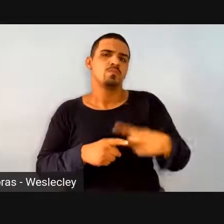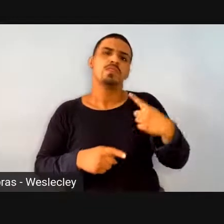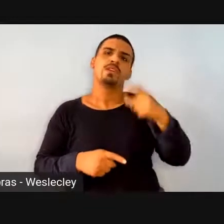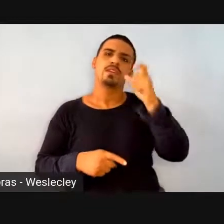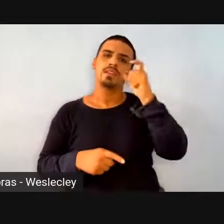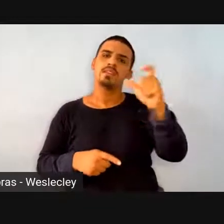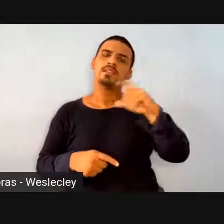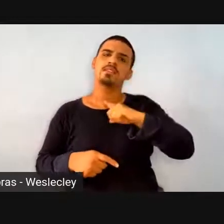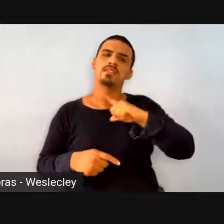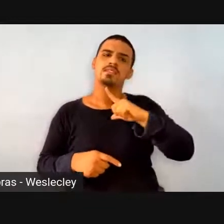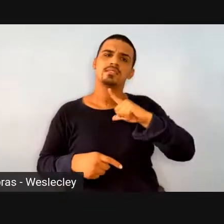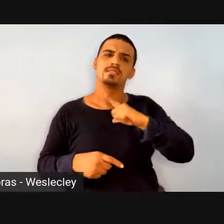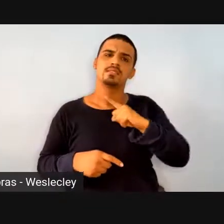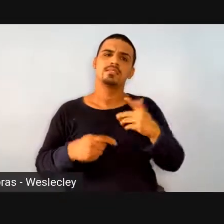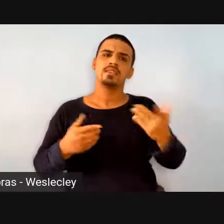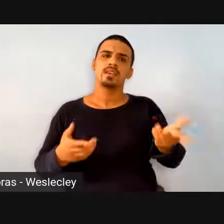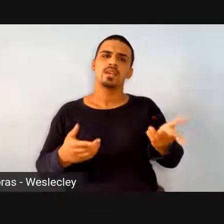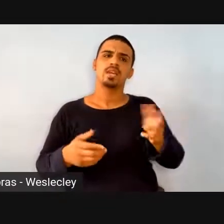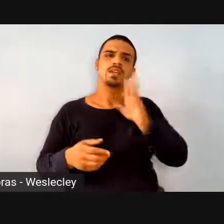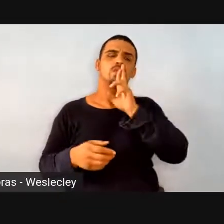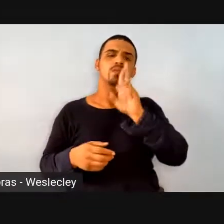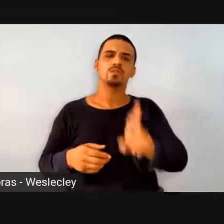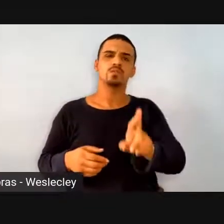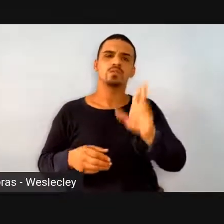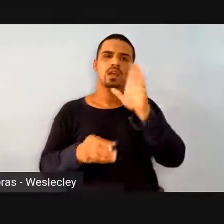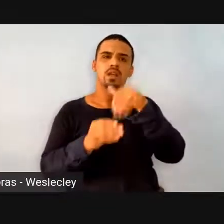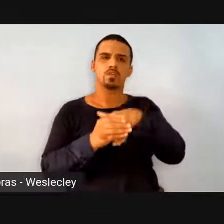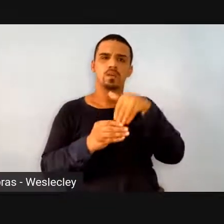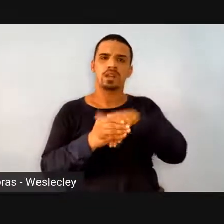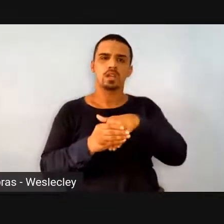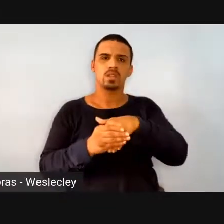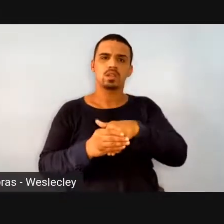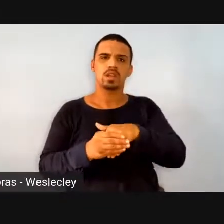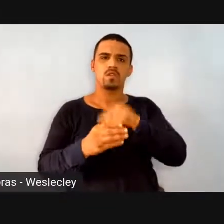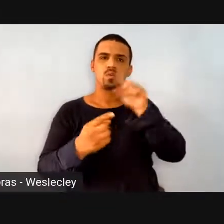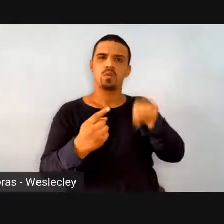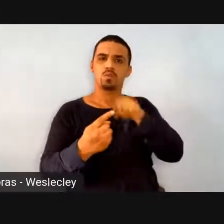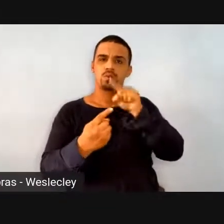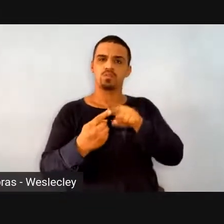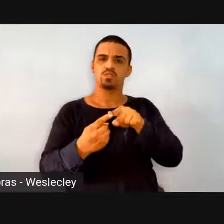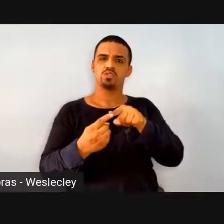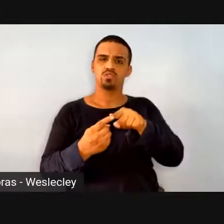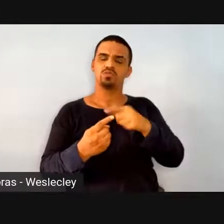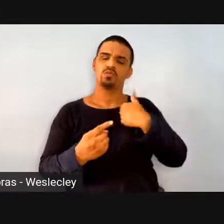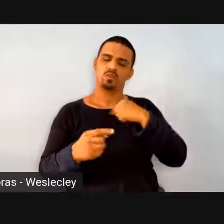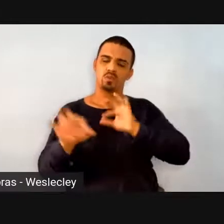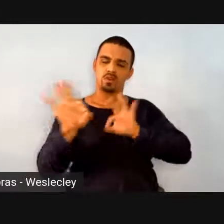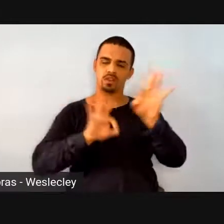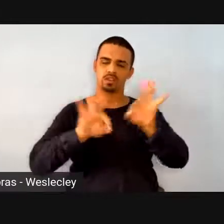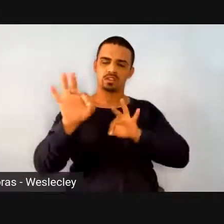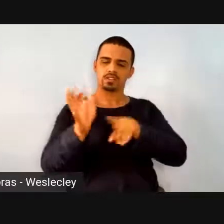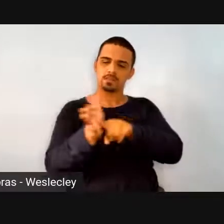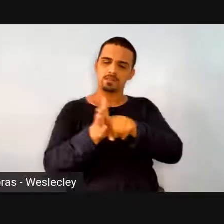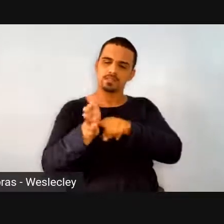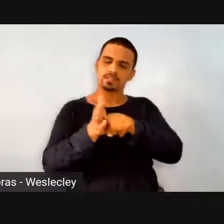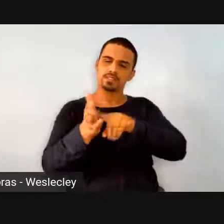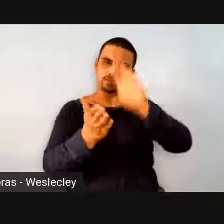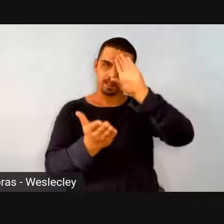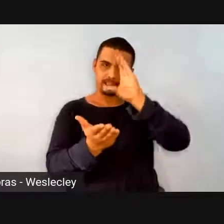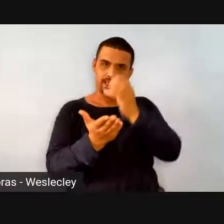interessados no resultado eleitoral? Foi o objetivo da minha pesquisa de tese, né, que o Bruno